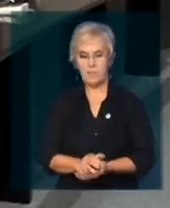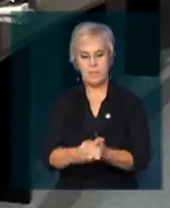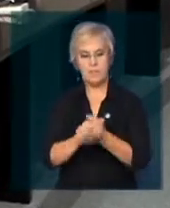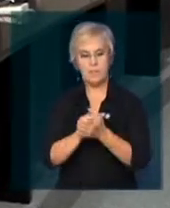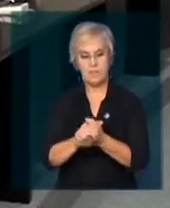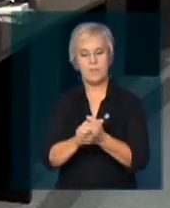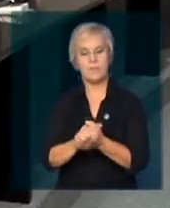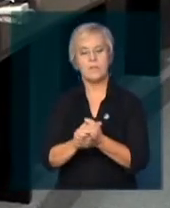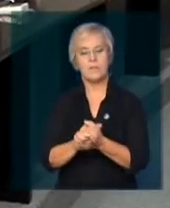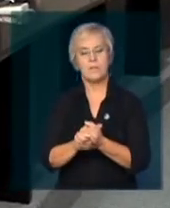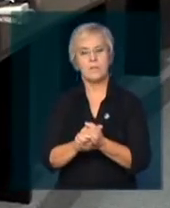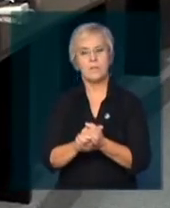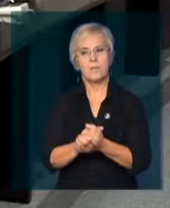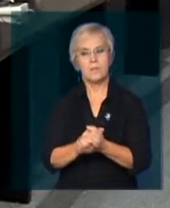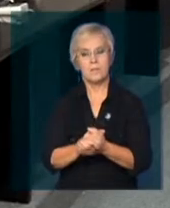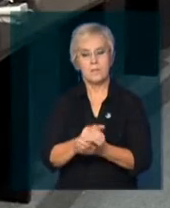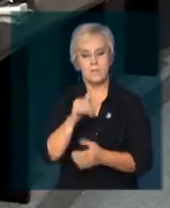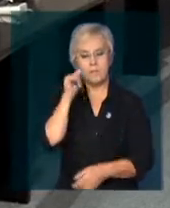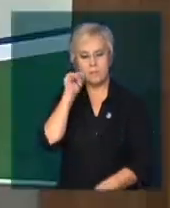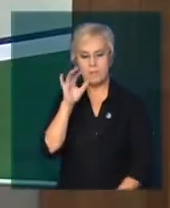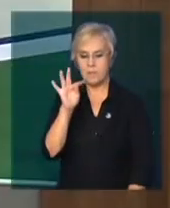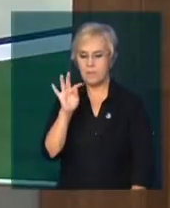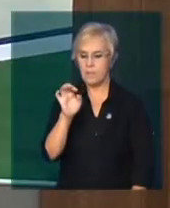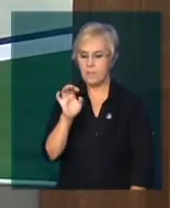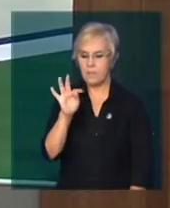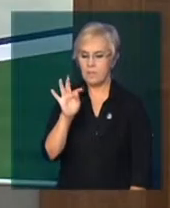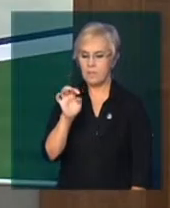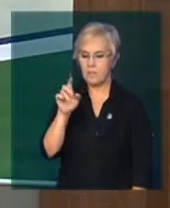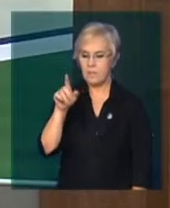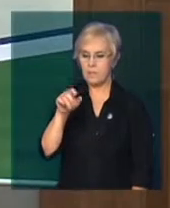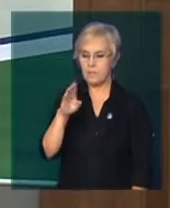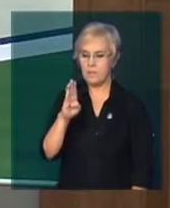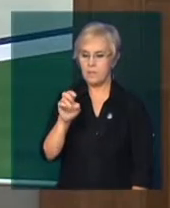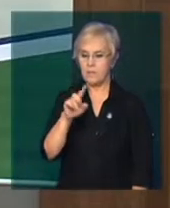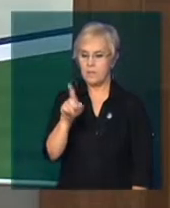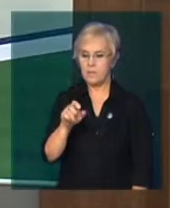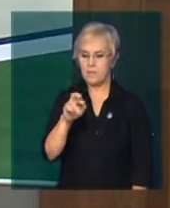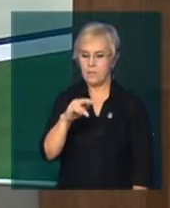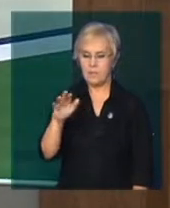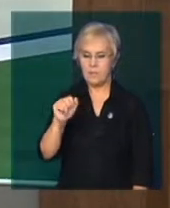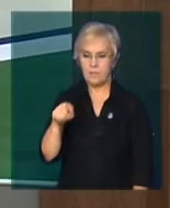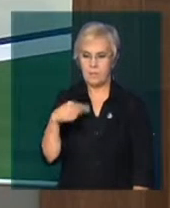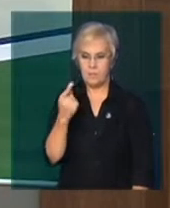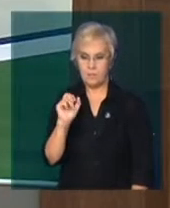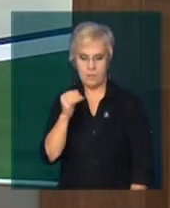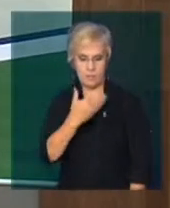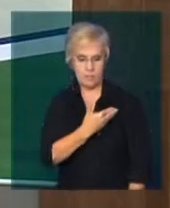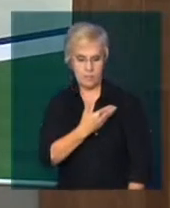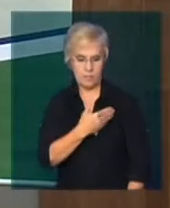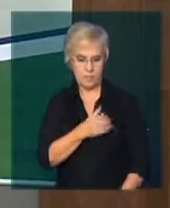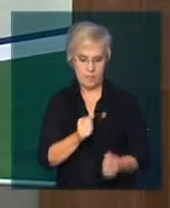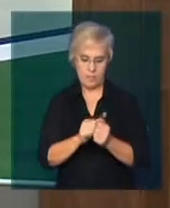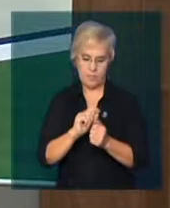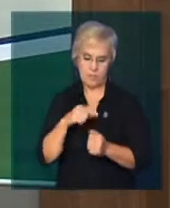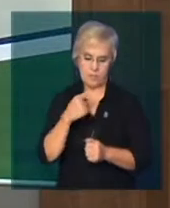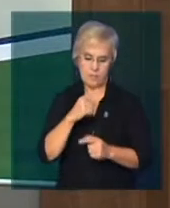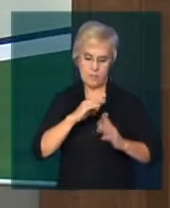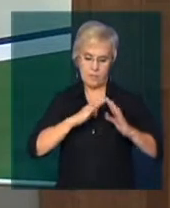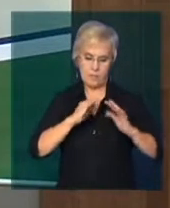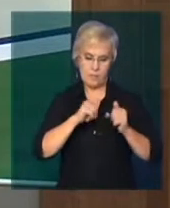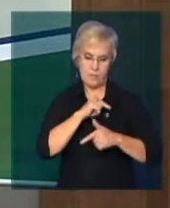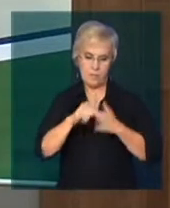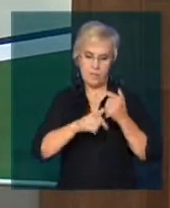Cumprimentar a Teté Bezerra, nossa ex-colega lá, que deixou muitas saudades, fez um grande